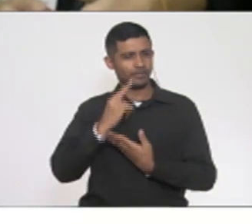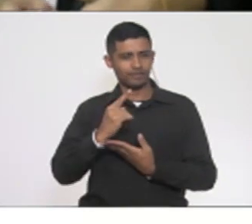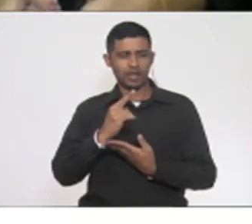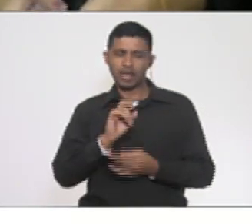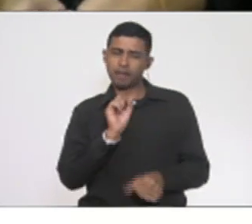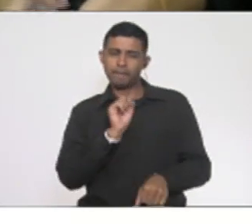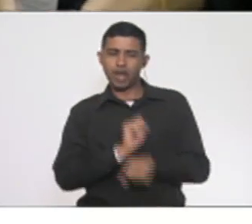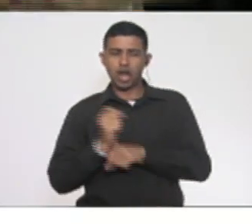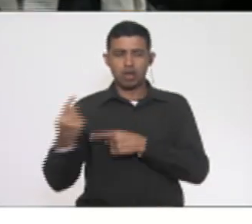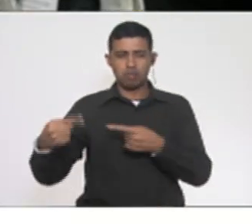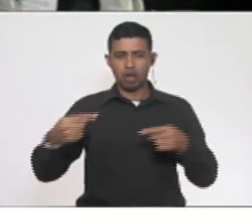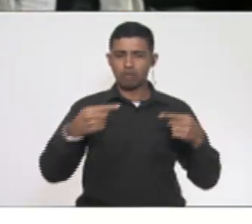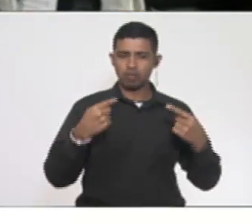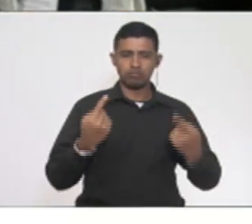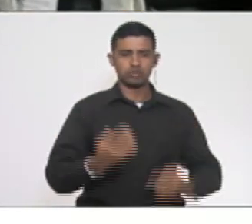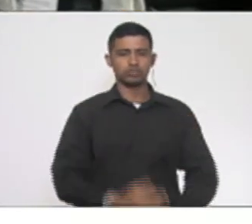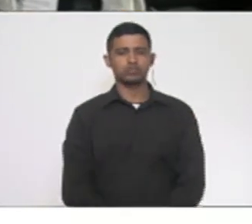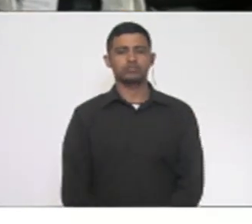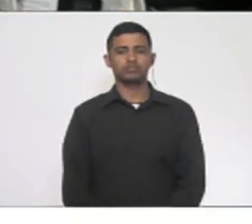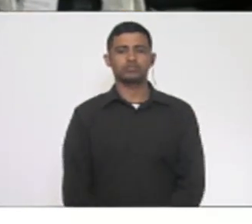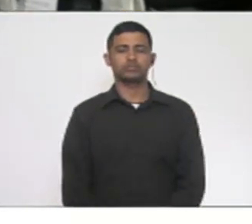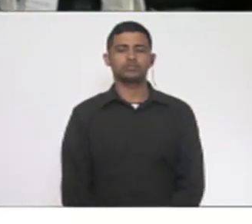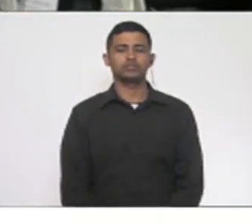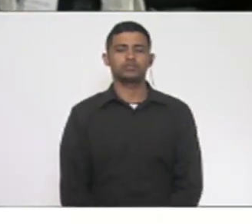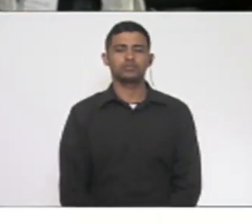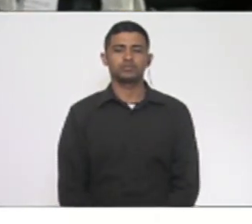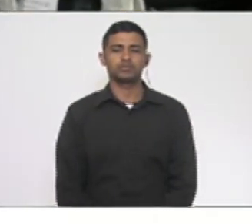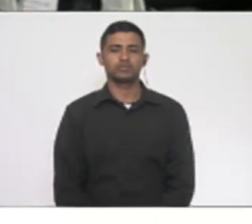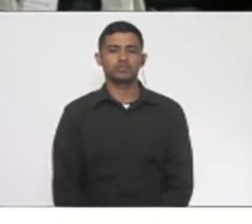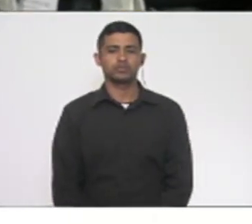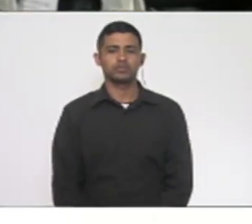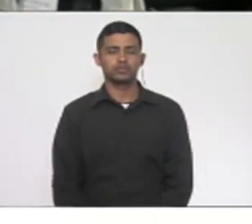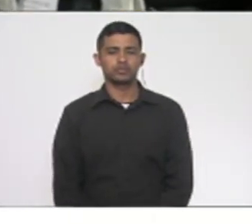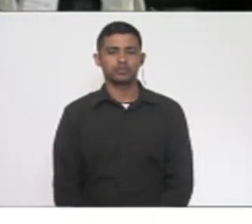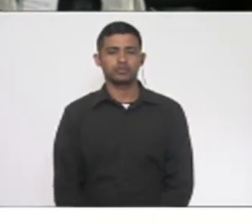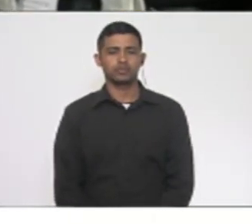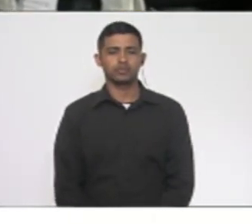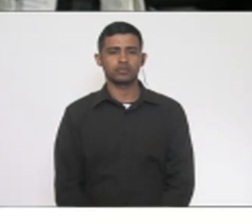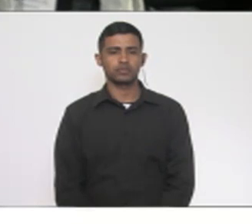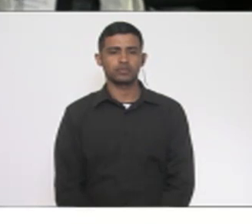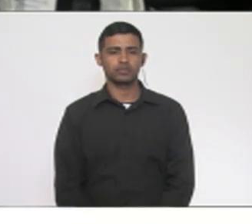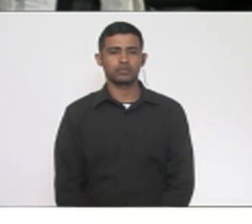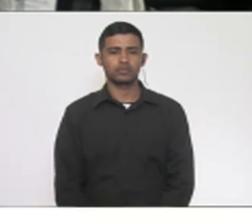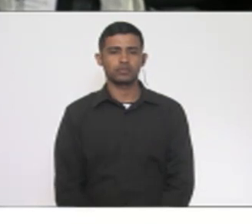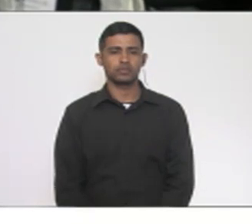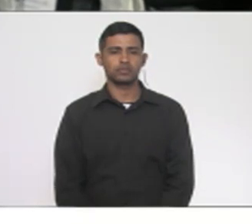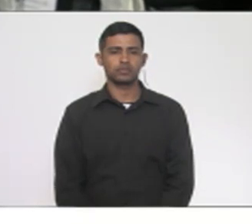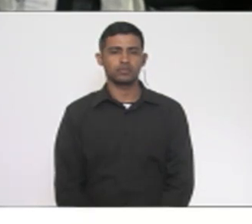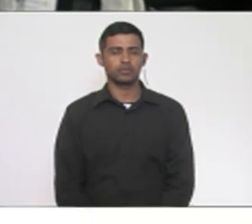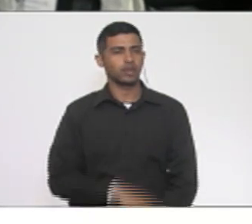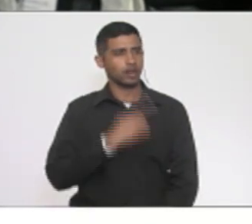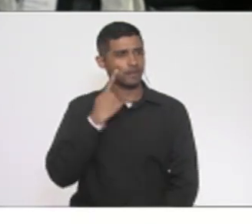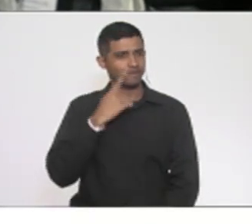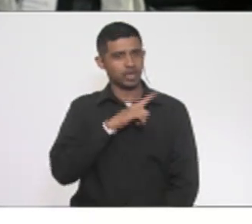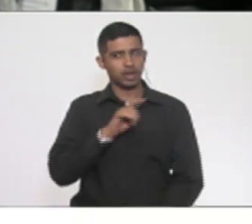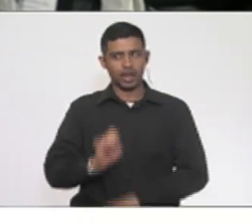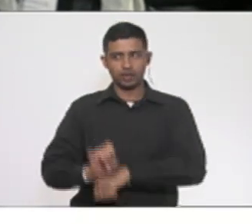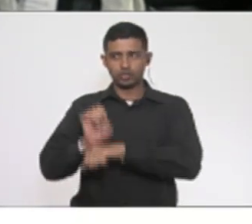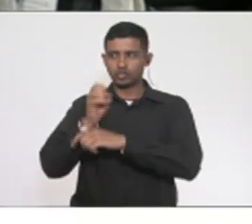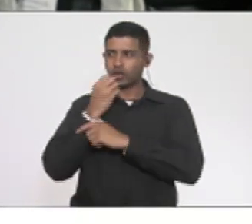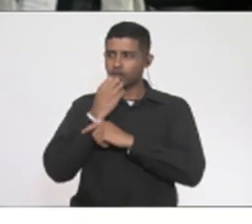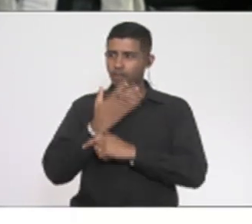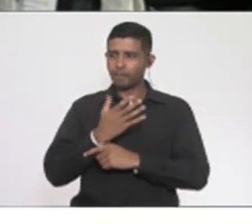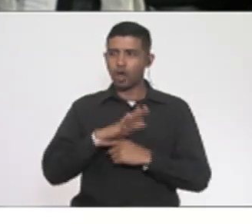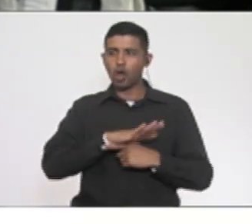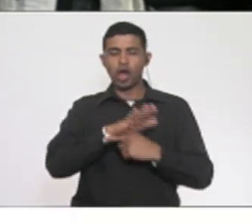condutas anticompetitivas, consideradas anticompetitivas, que estavam em investigação. Com isso, para o mercado é bom, porque abre o